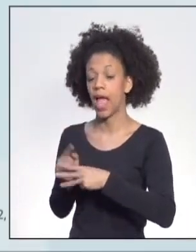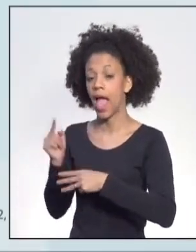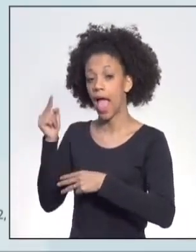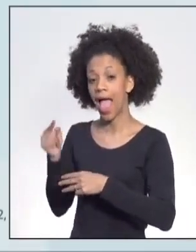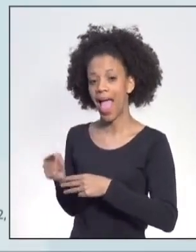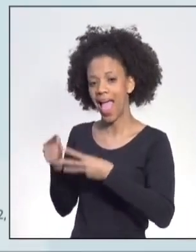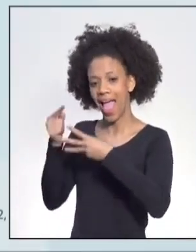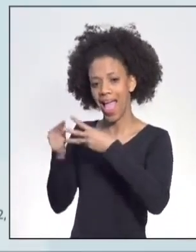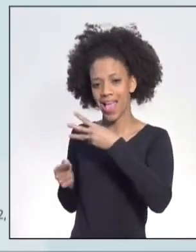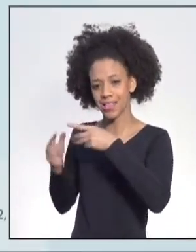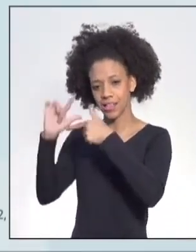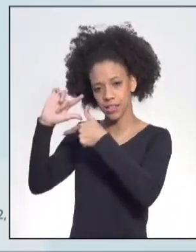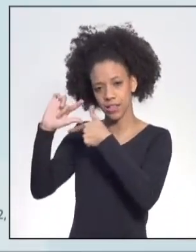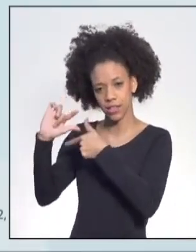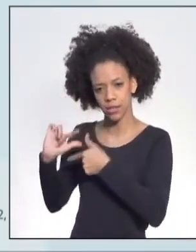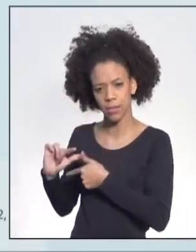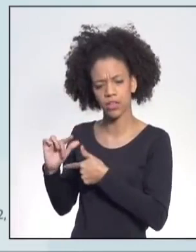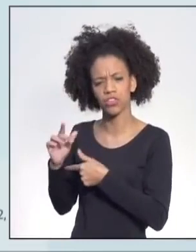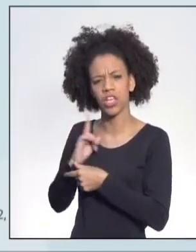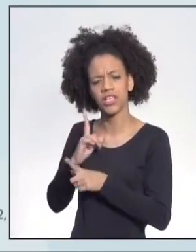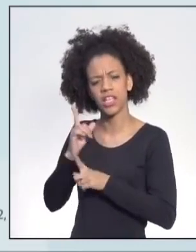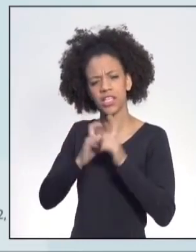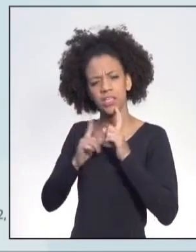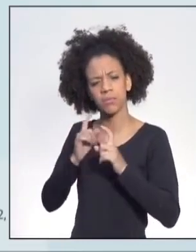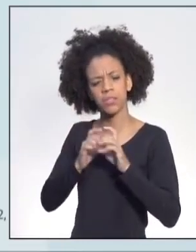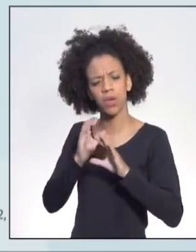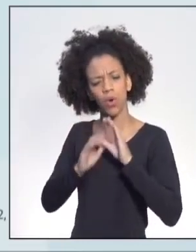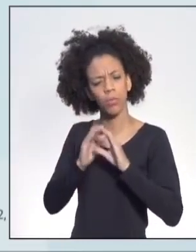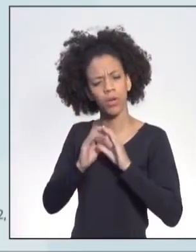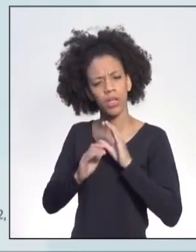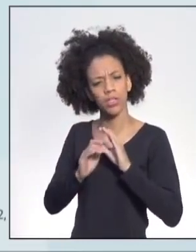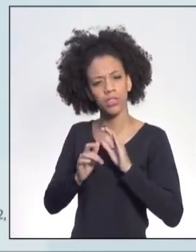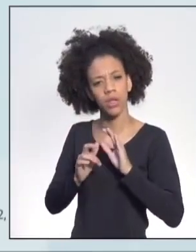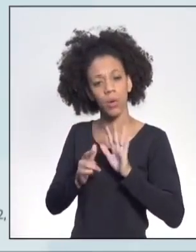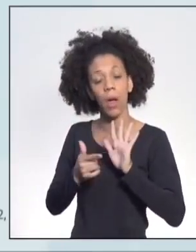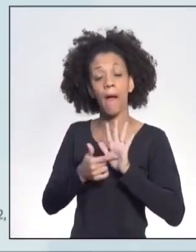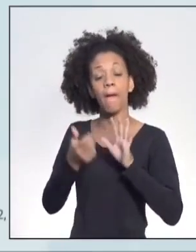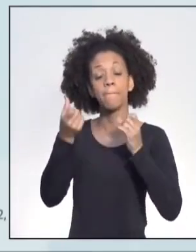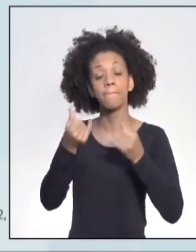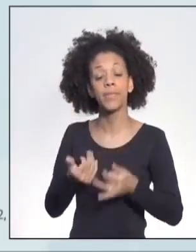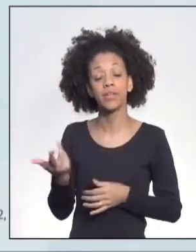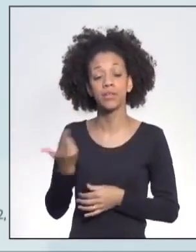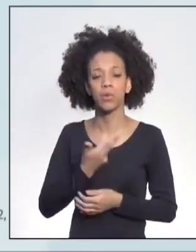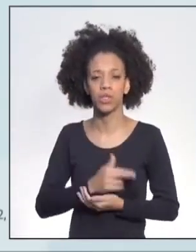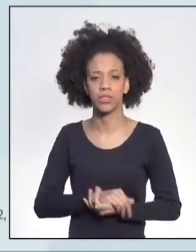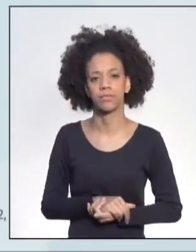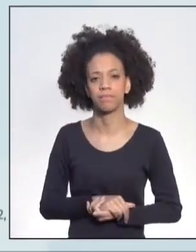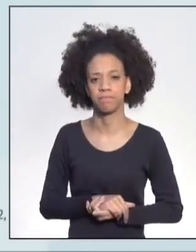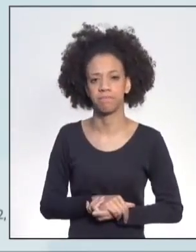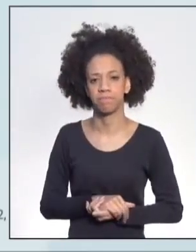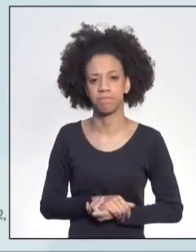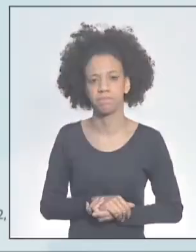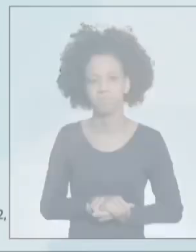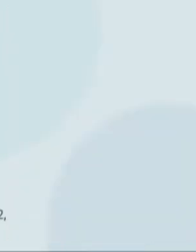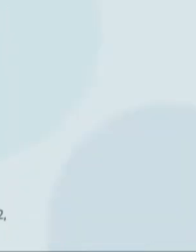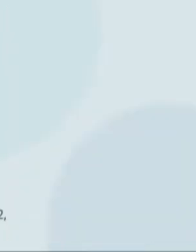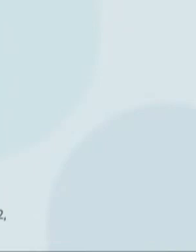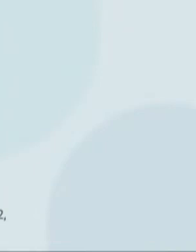imagens expressam alguma forma de comunicação? Justifique sua resposta. Em 1 minuto, voltamos.